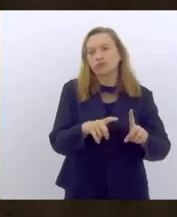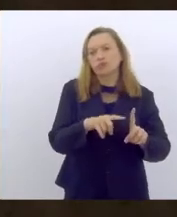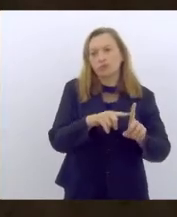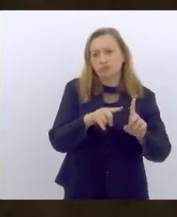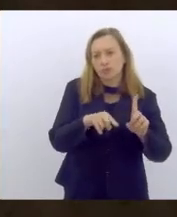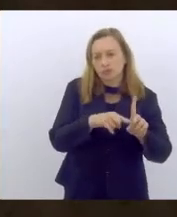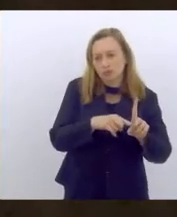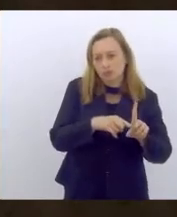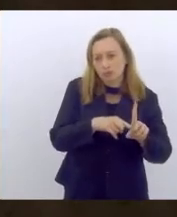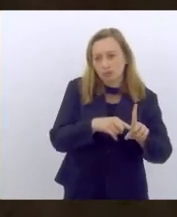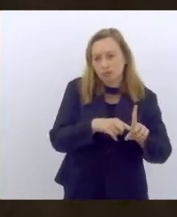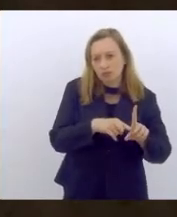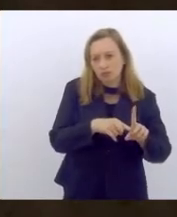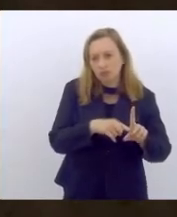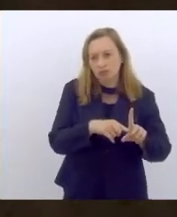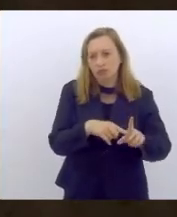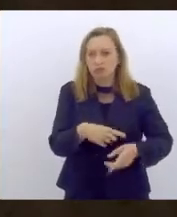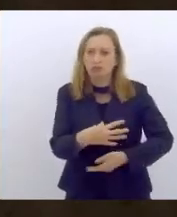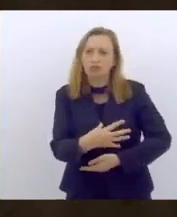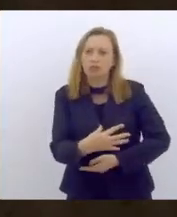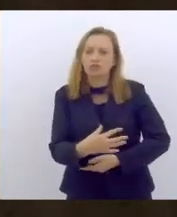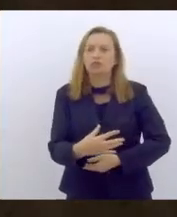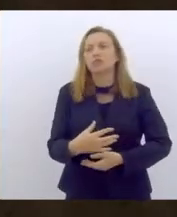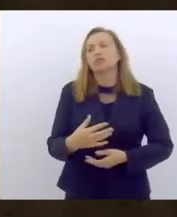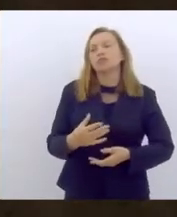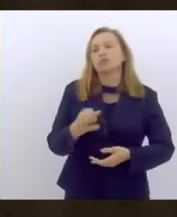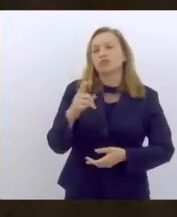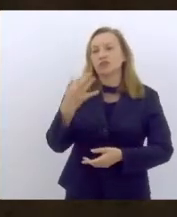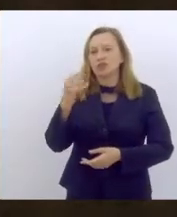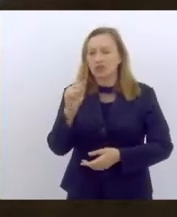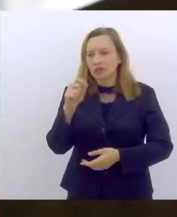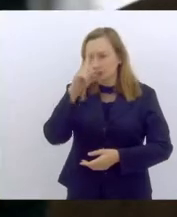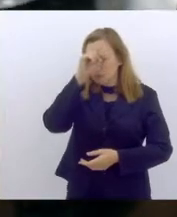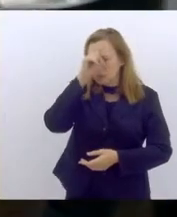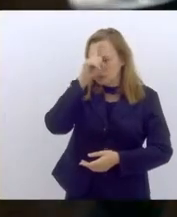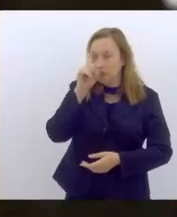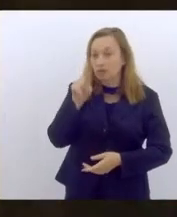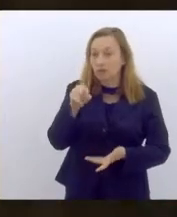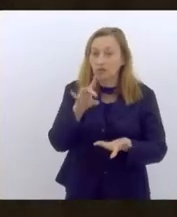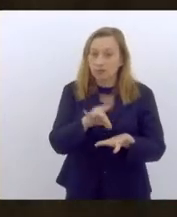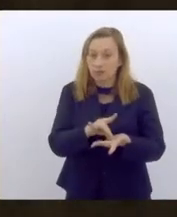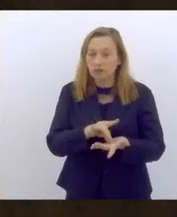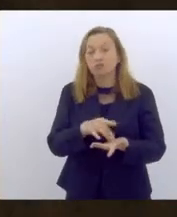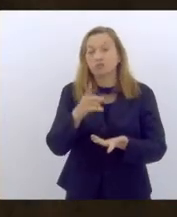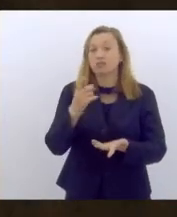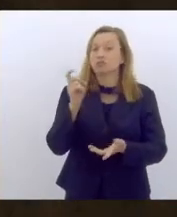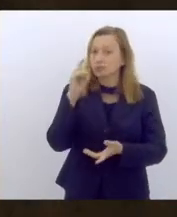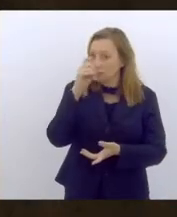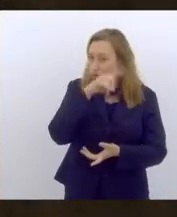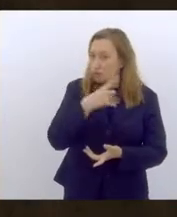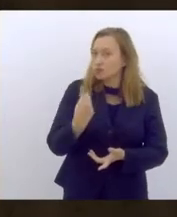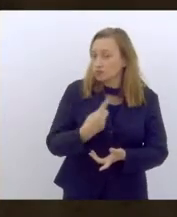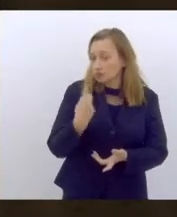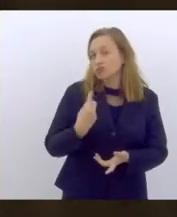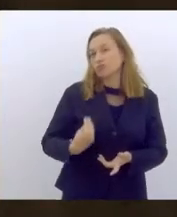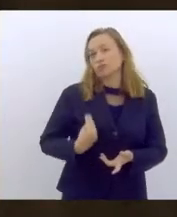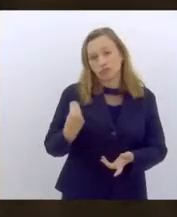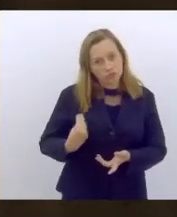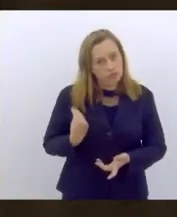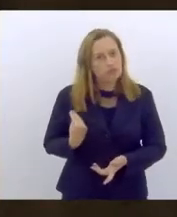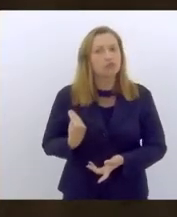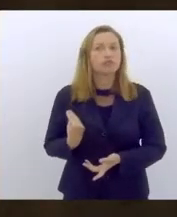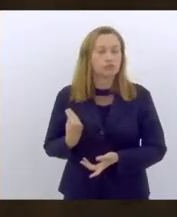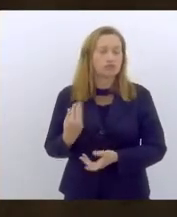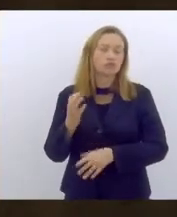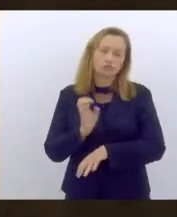parturiente em clínicas hospitais e afins é uma realidade muito dura que estamos vivendo no âmbito